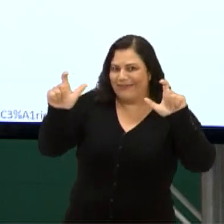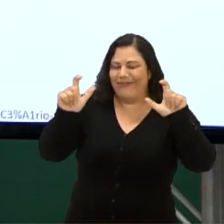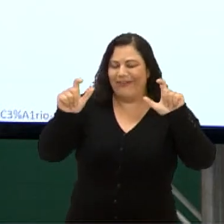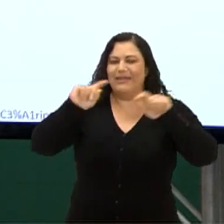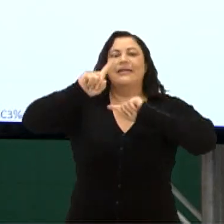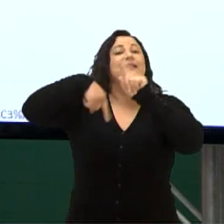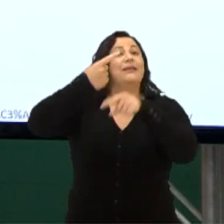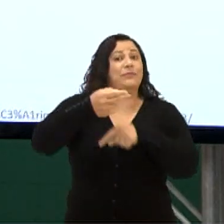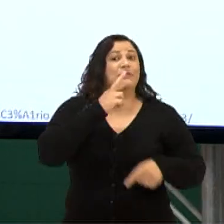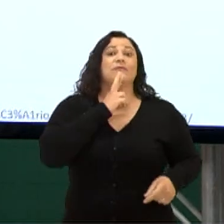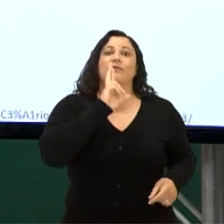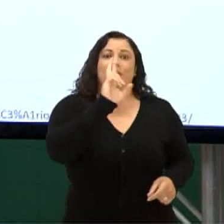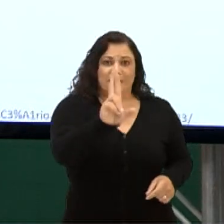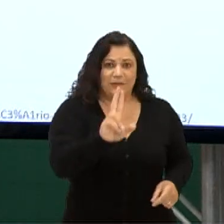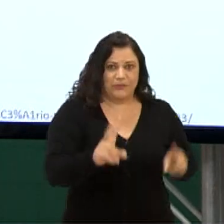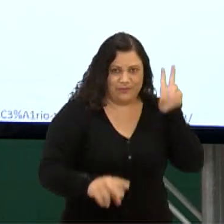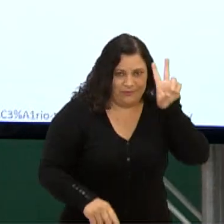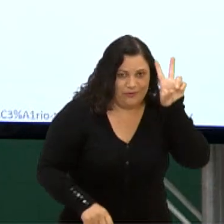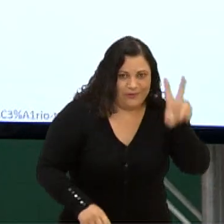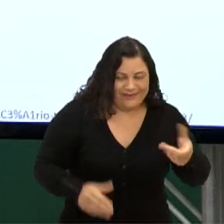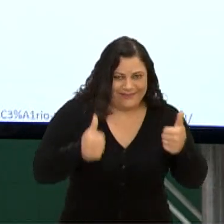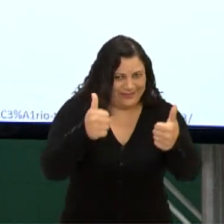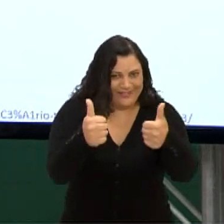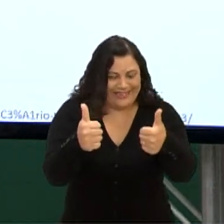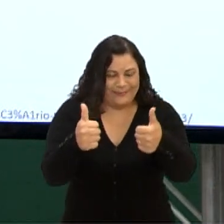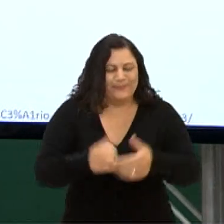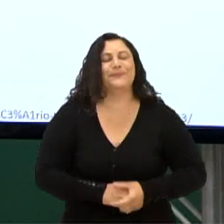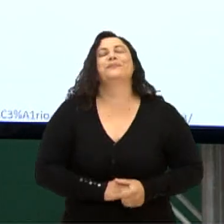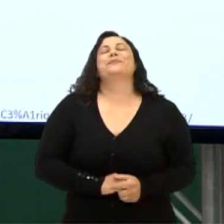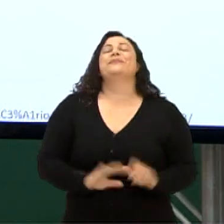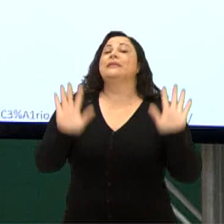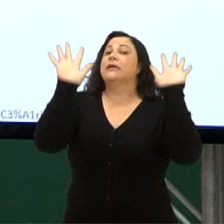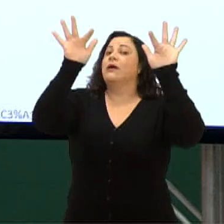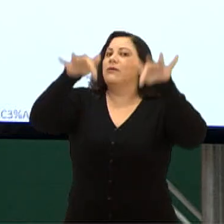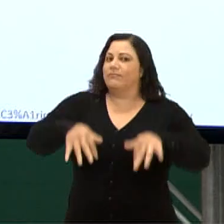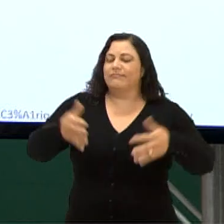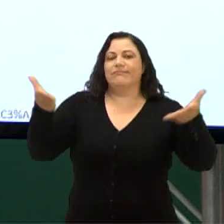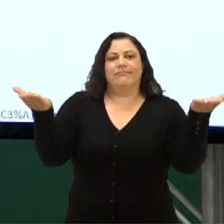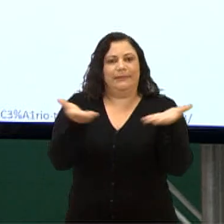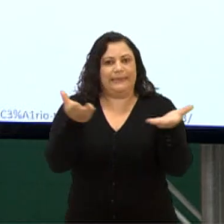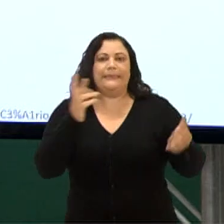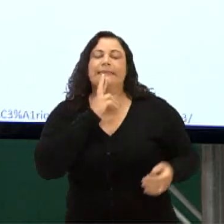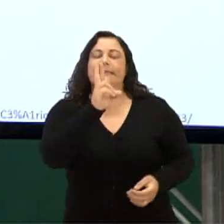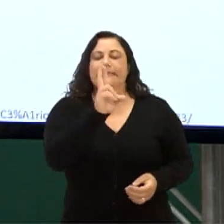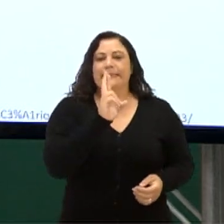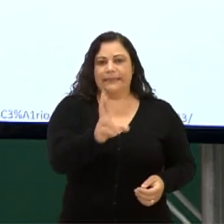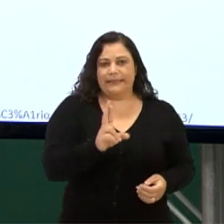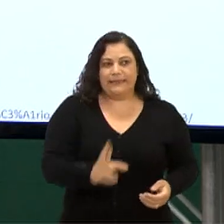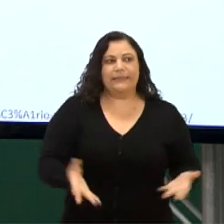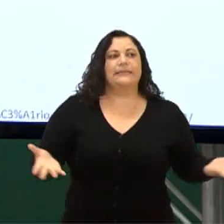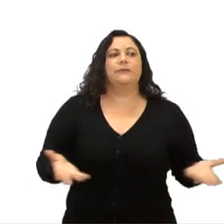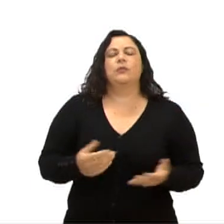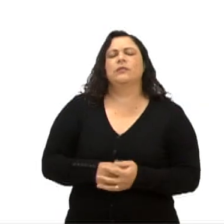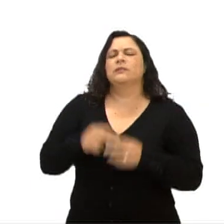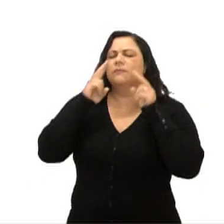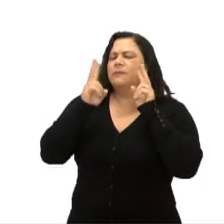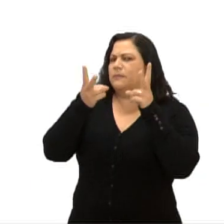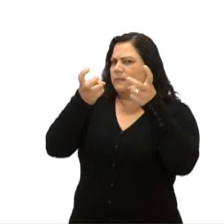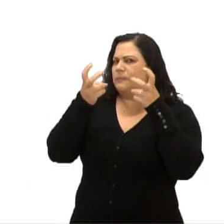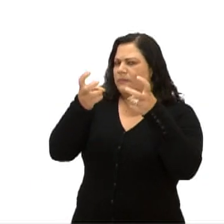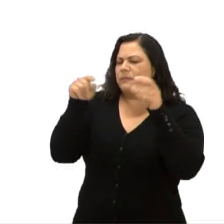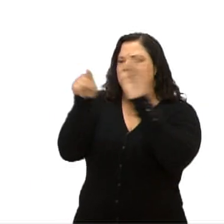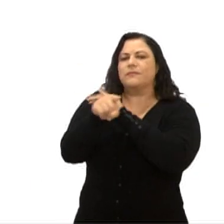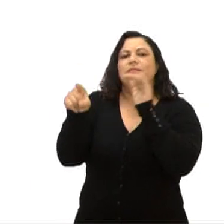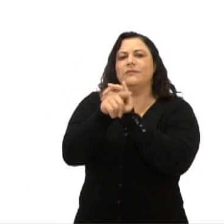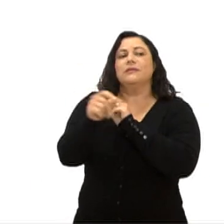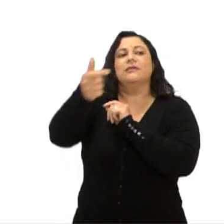vai responder e eu vou lembrar. Voltamos, encerramos as nossas respostas. Então, vamos dar uma olhadinha. Fran, você retorna a